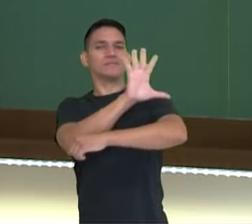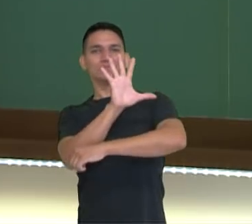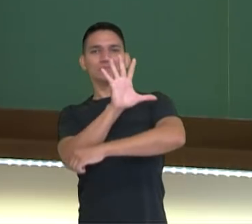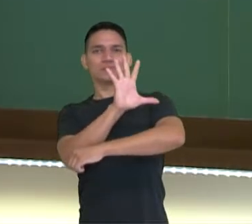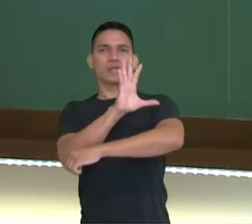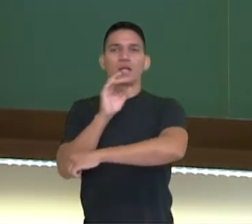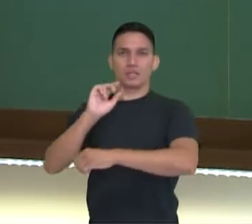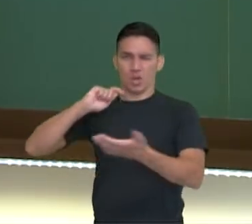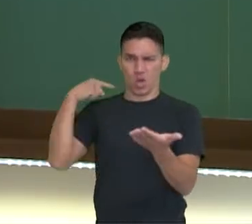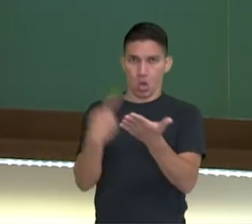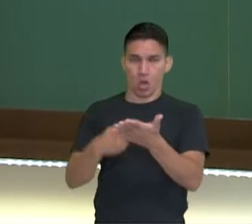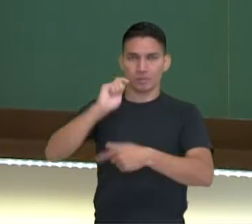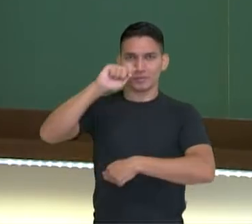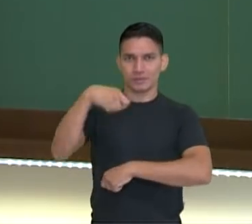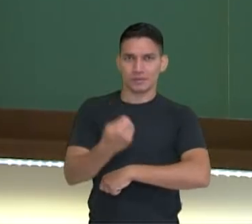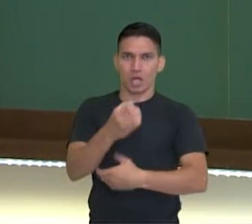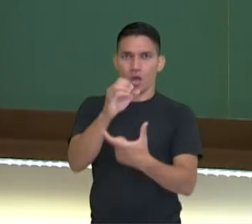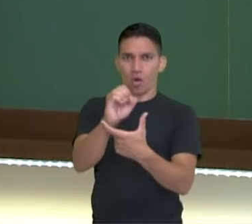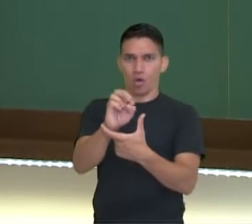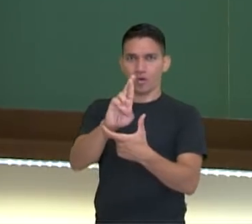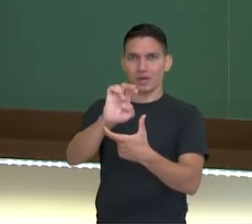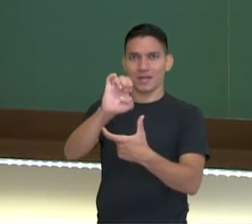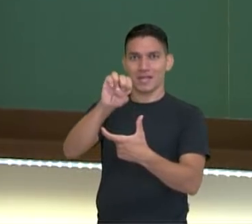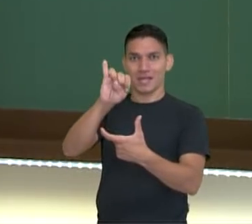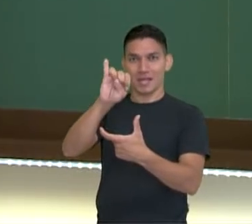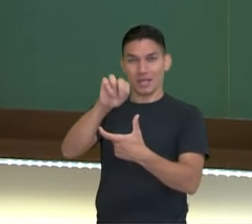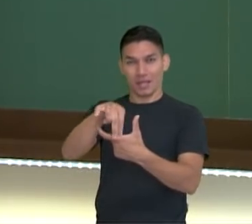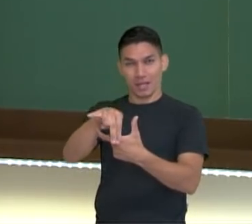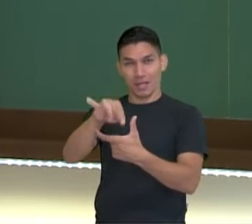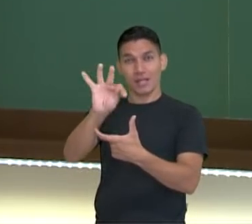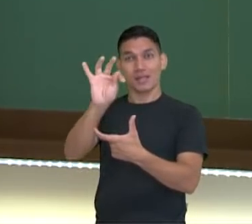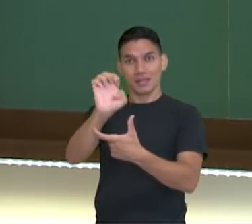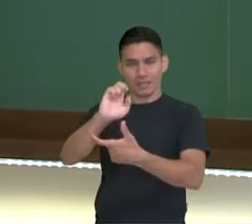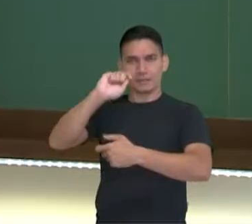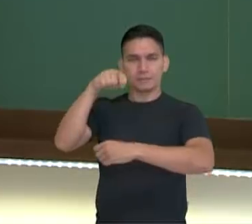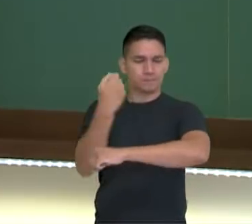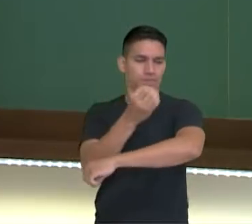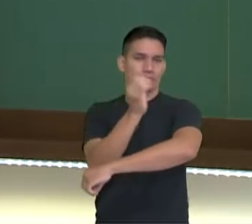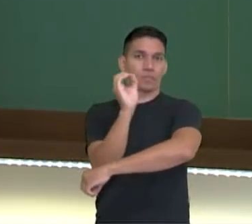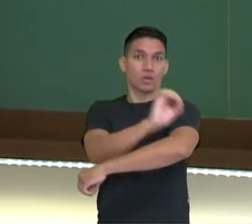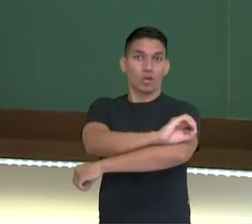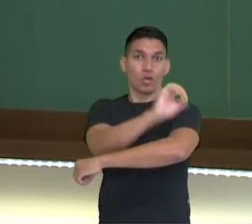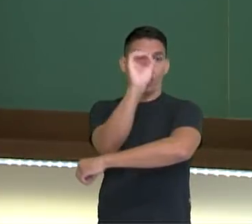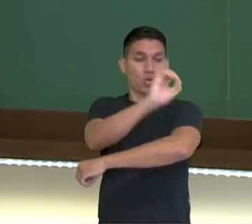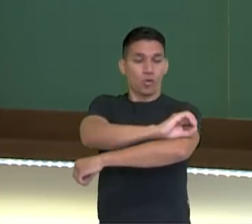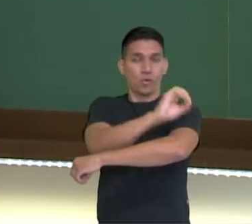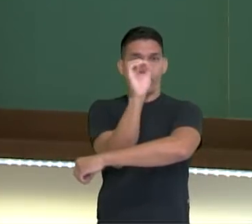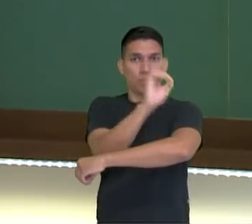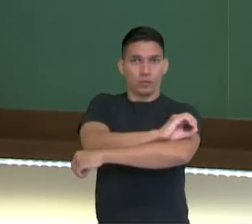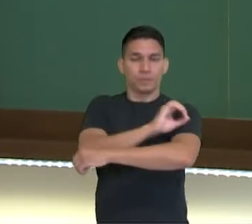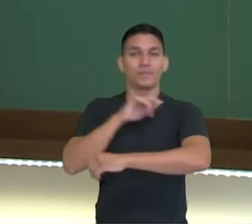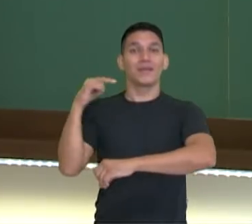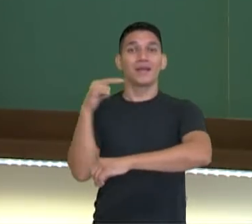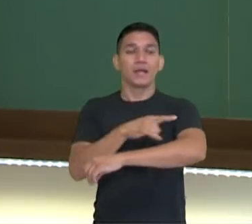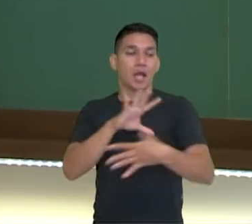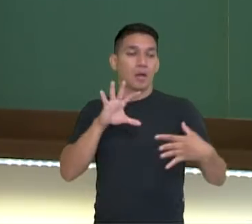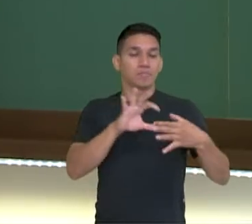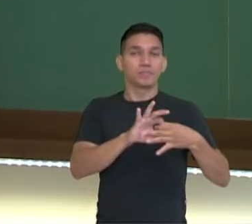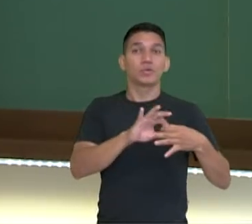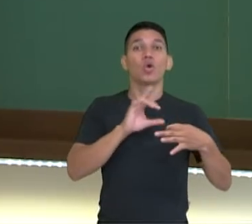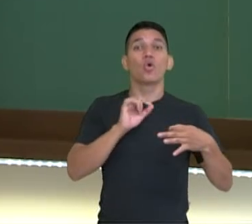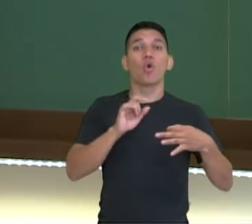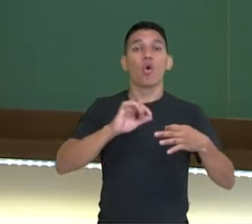o Sol surge em qualquer lugar do planeta. Isso está diretamente ligado com o movimento